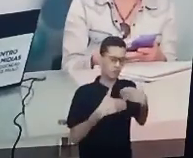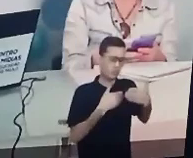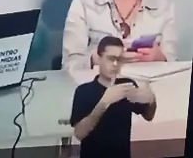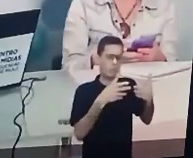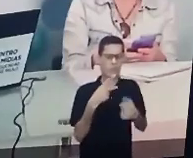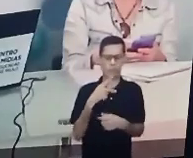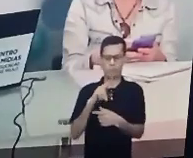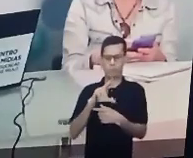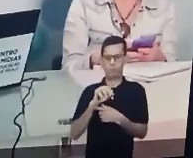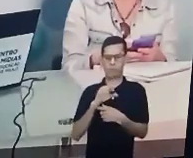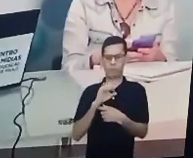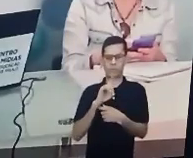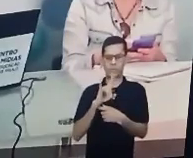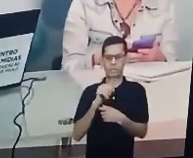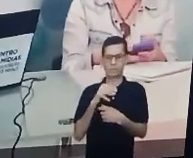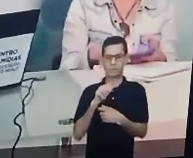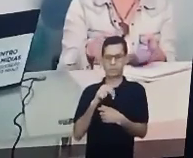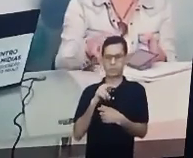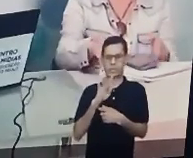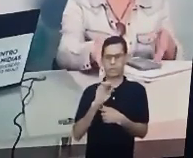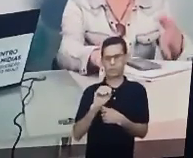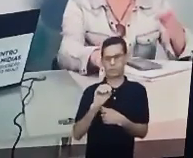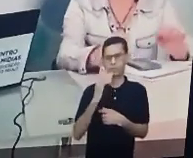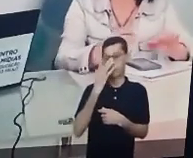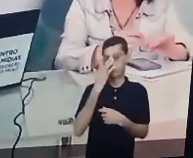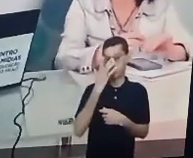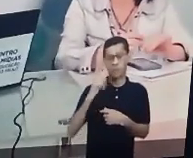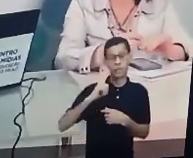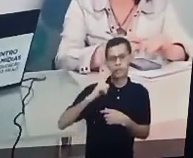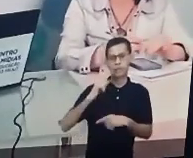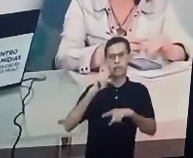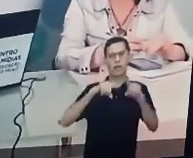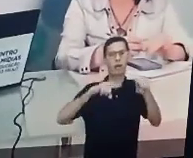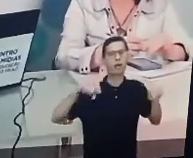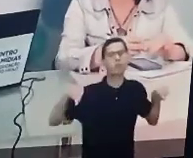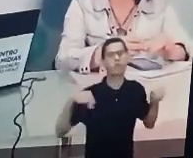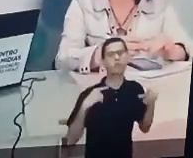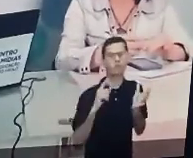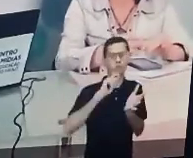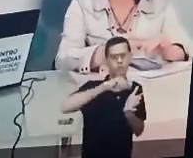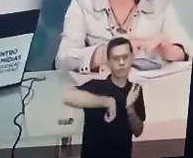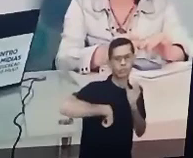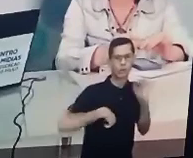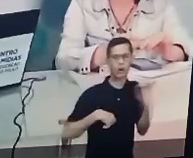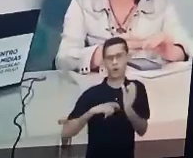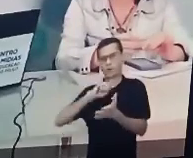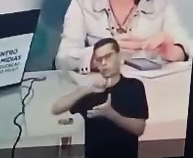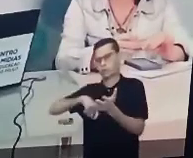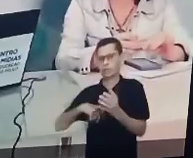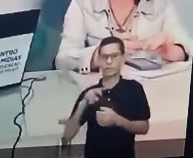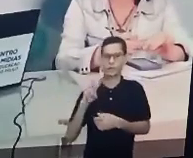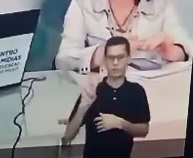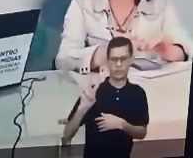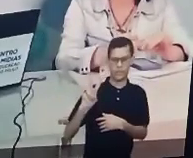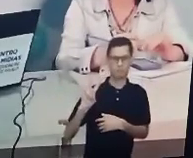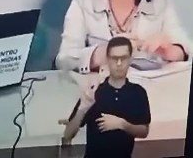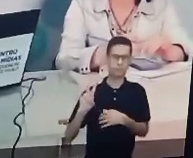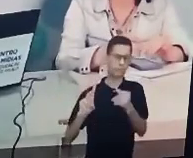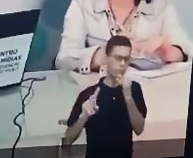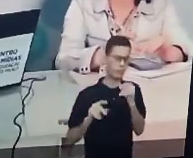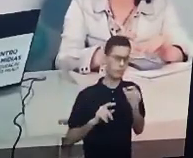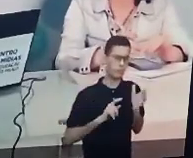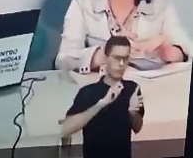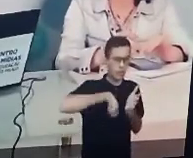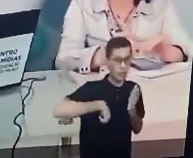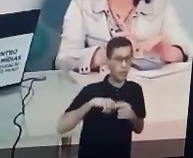procedimento. Nós temos docentes com contrato O e docentes com contrato V. Quando a gente tem um docente com